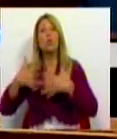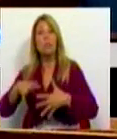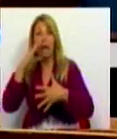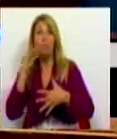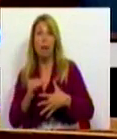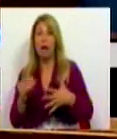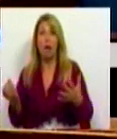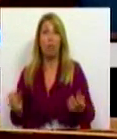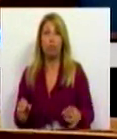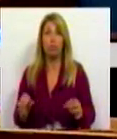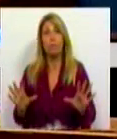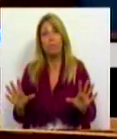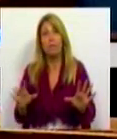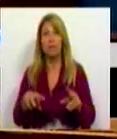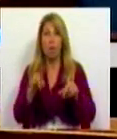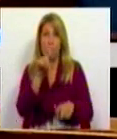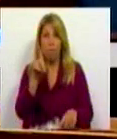que repetidamente vem